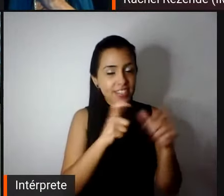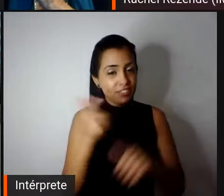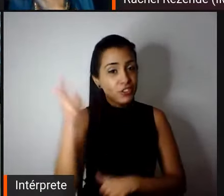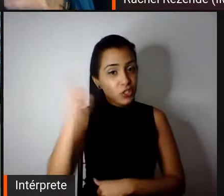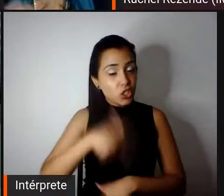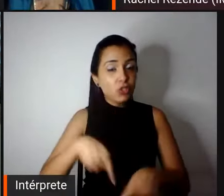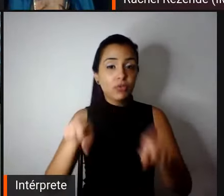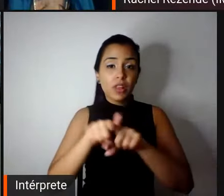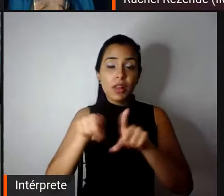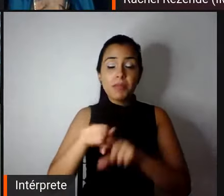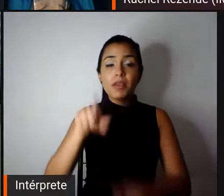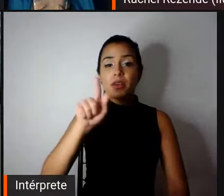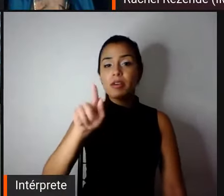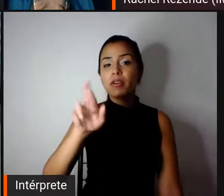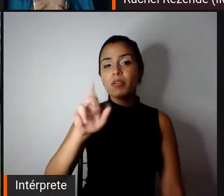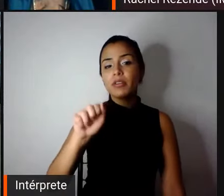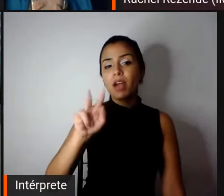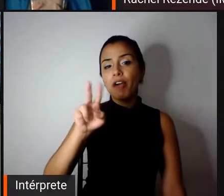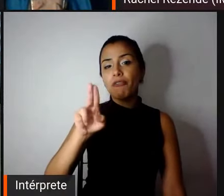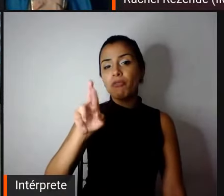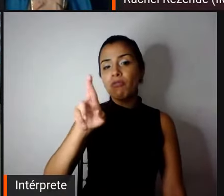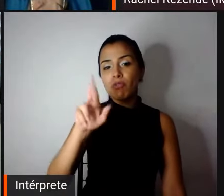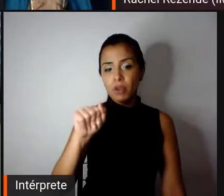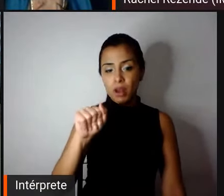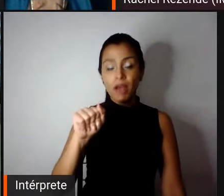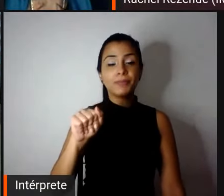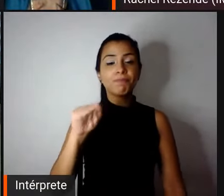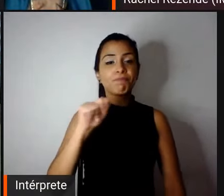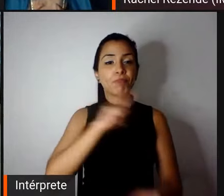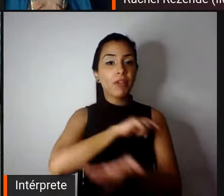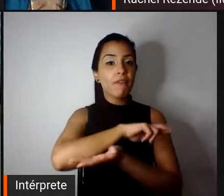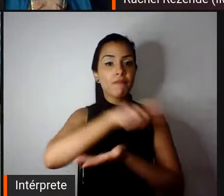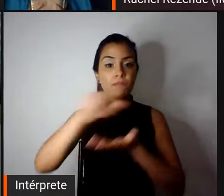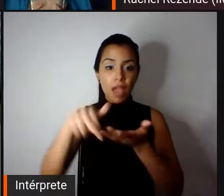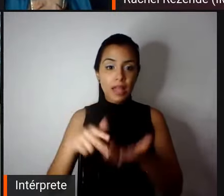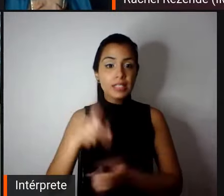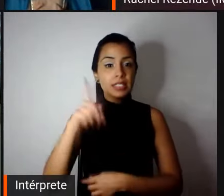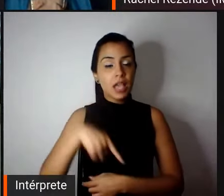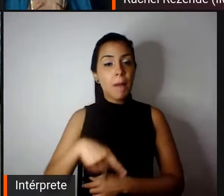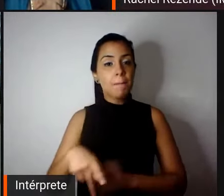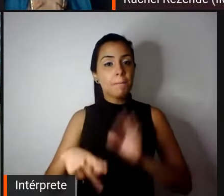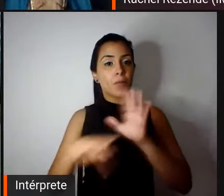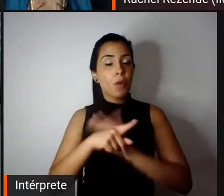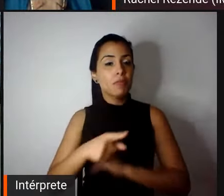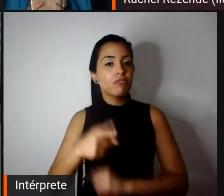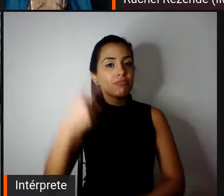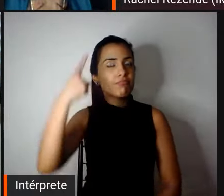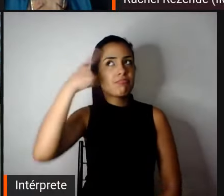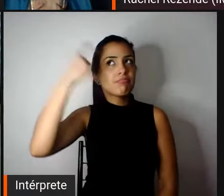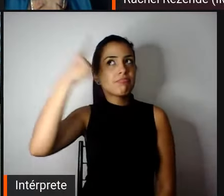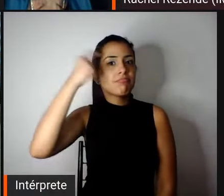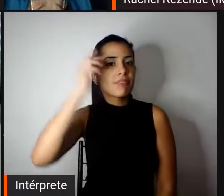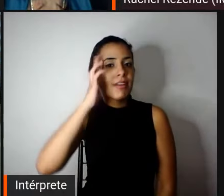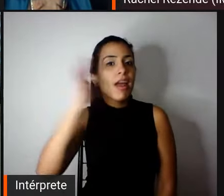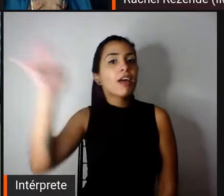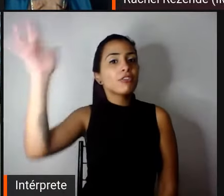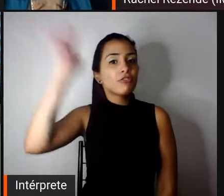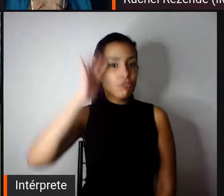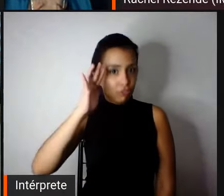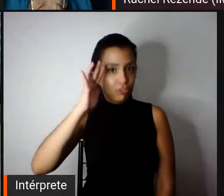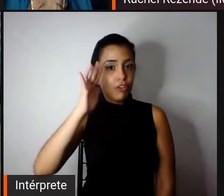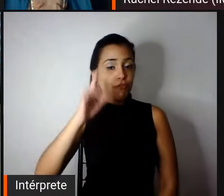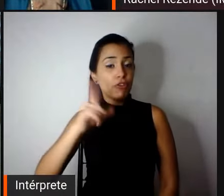em outras dimensões também, que são de recuperação criativa, né, de recuperação e incorporação disso no